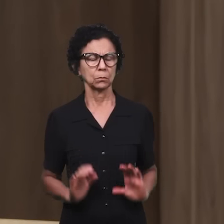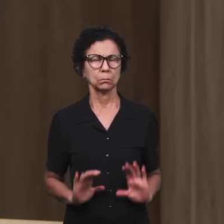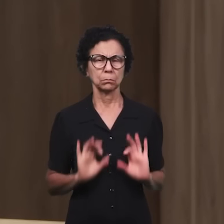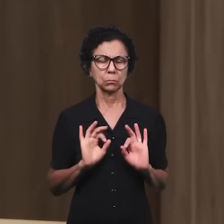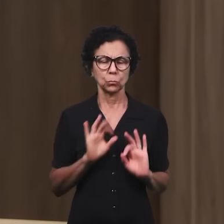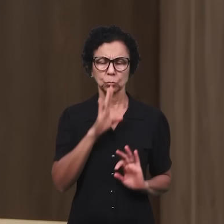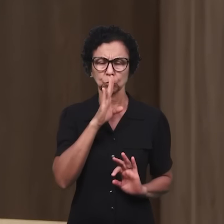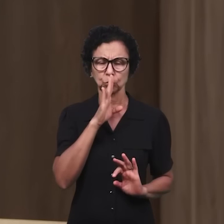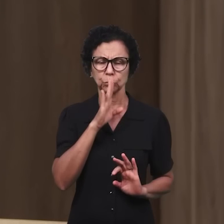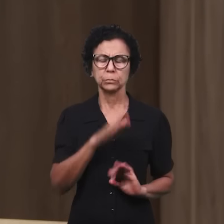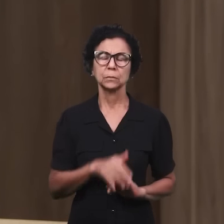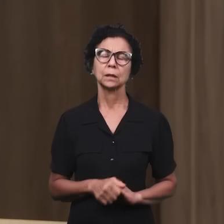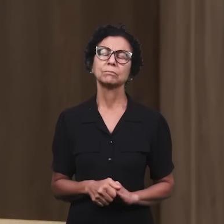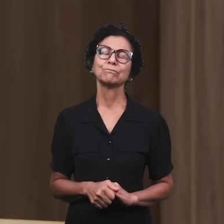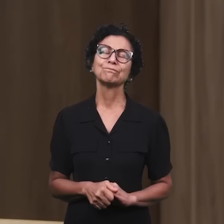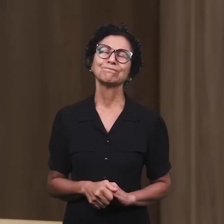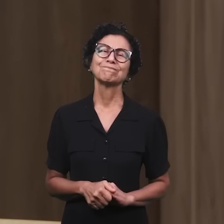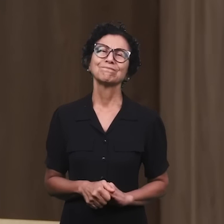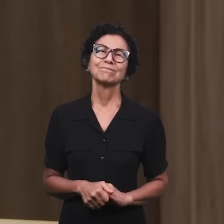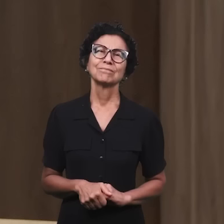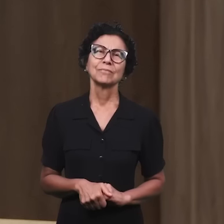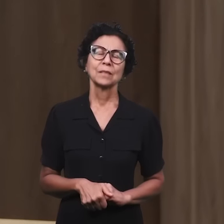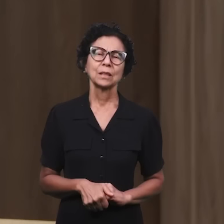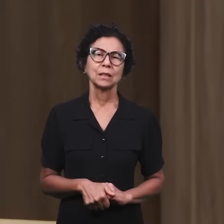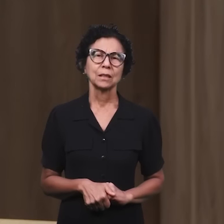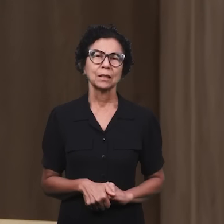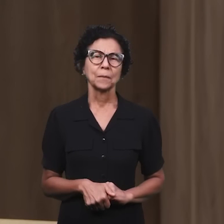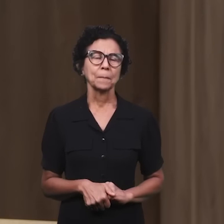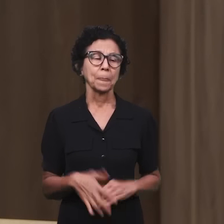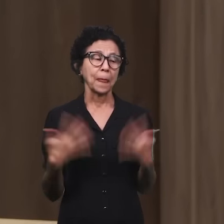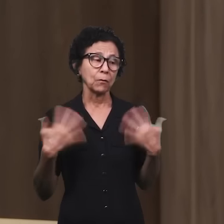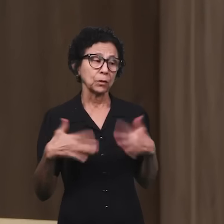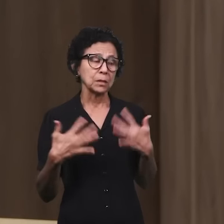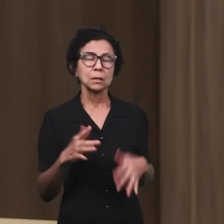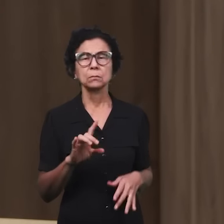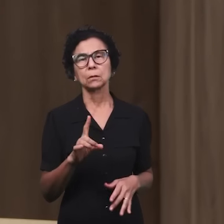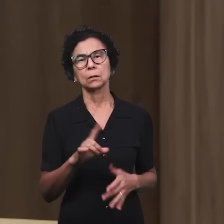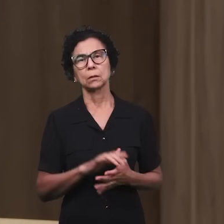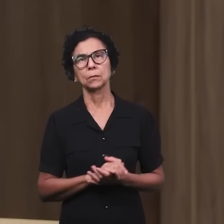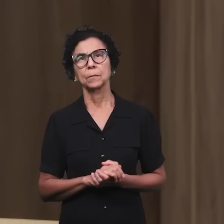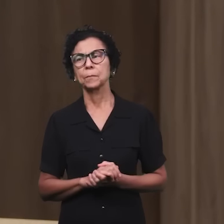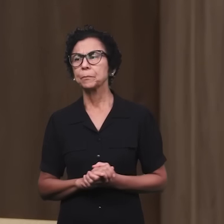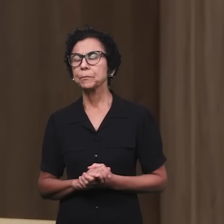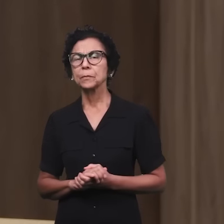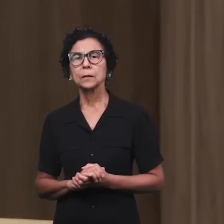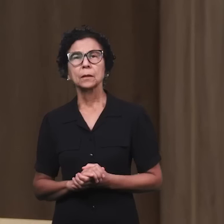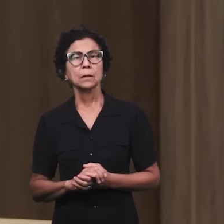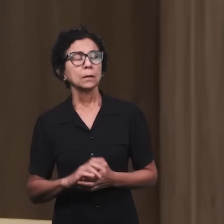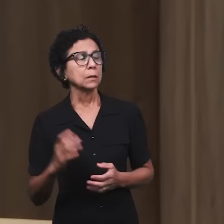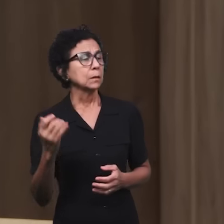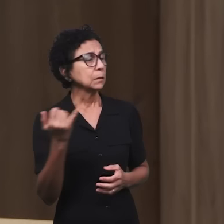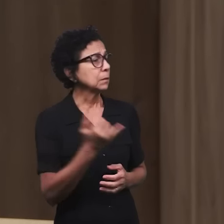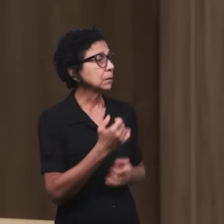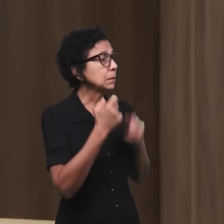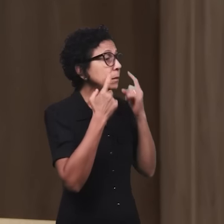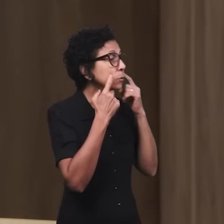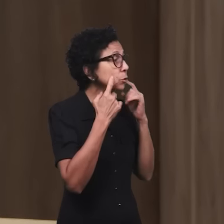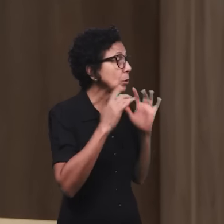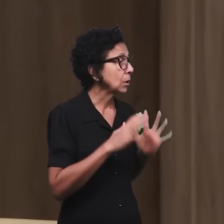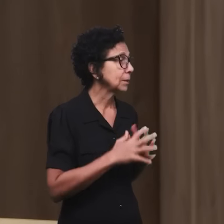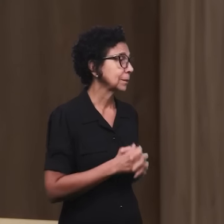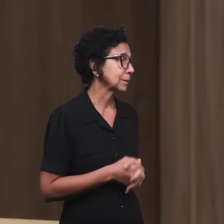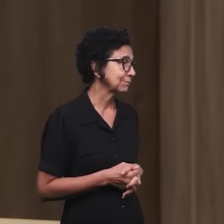mães, né, a pais, não chores. Amém. Mas como meu filho ainda não voltou para a igreja?